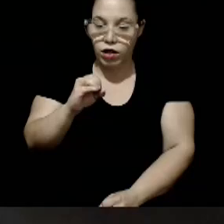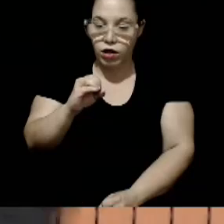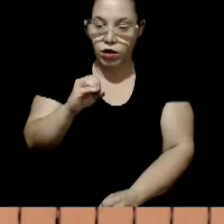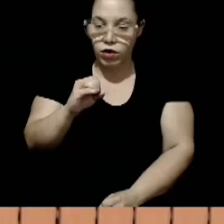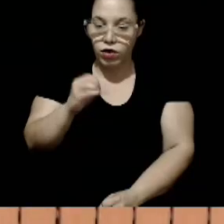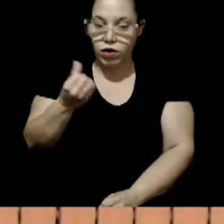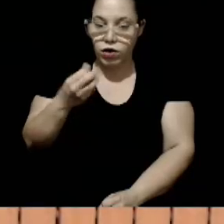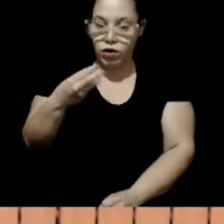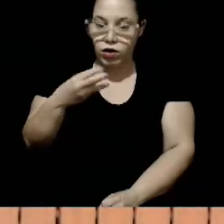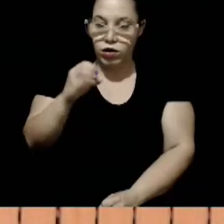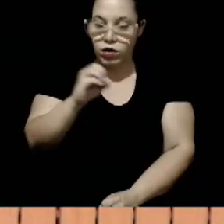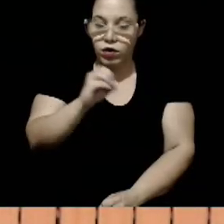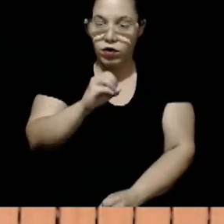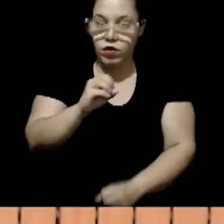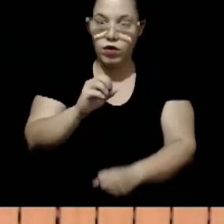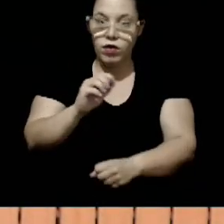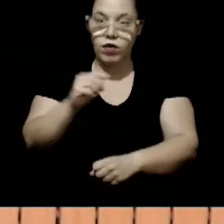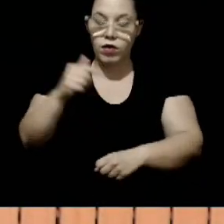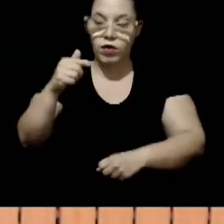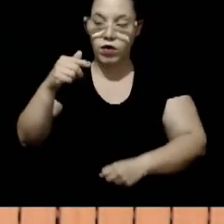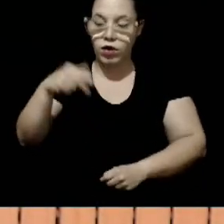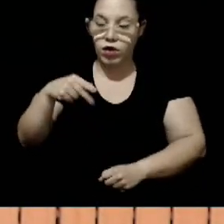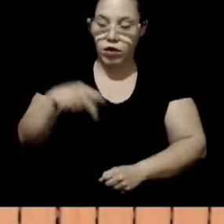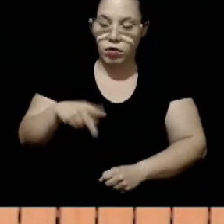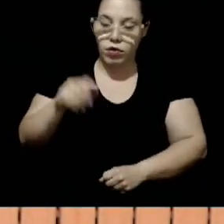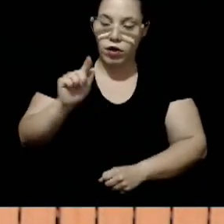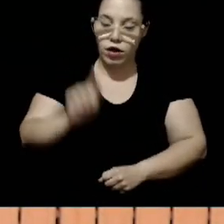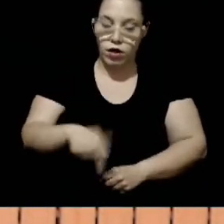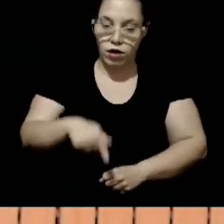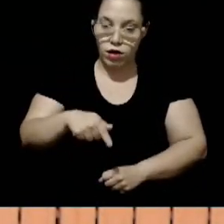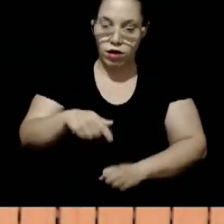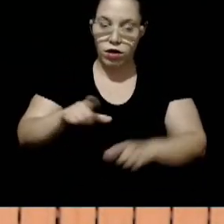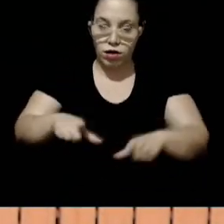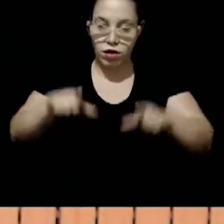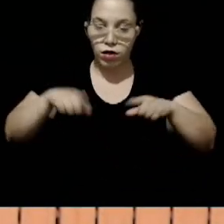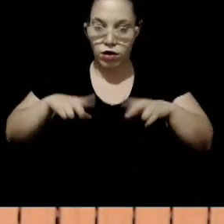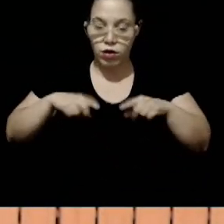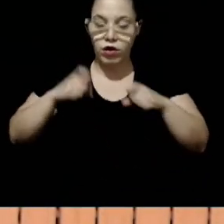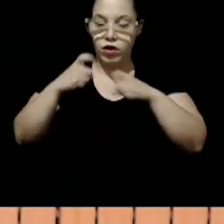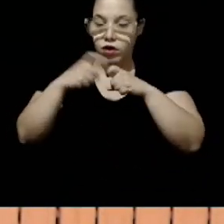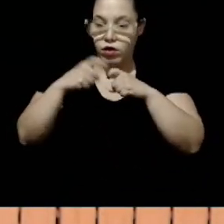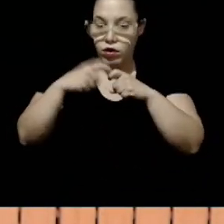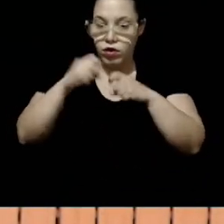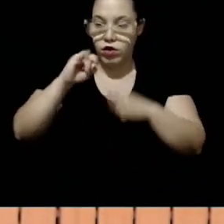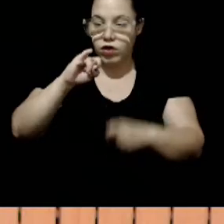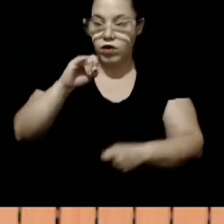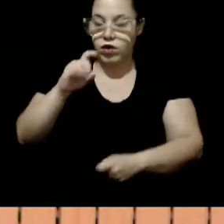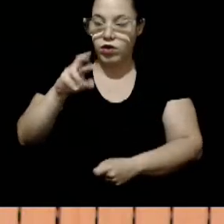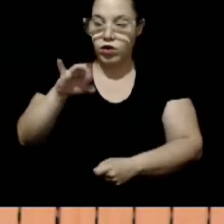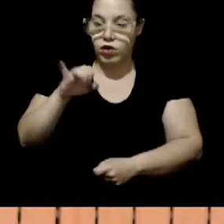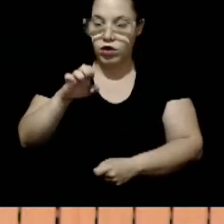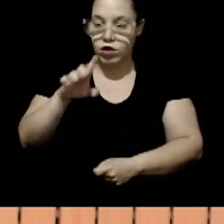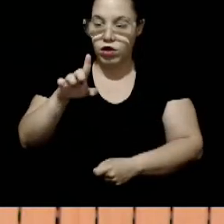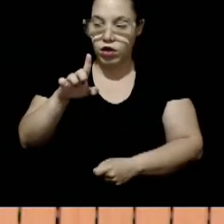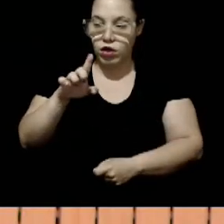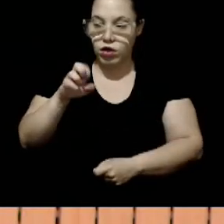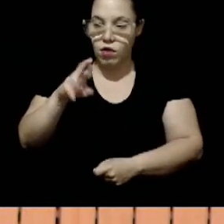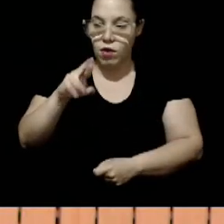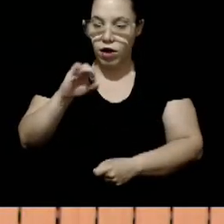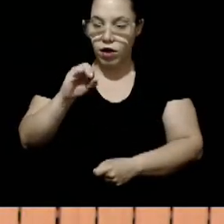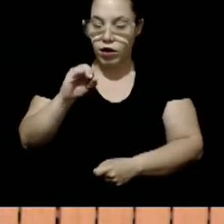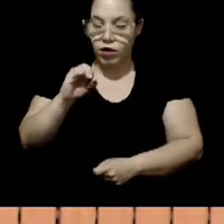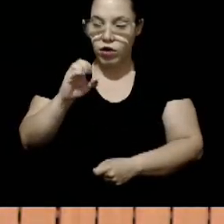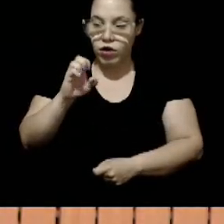Itália oportunidade na qual será entregue diploma de mérito odontológico Dr José Humberto bagares Teixeira a idival